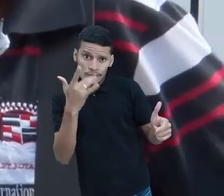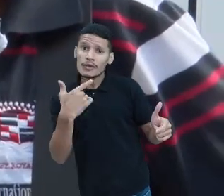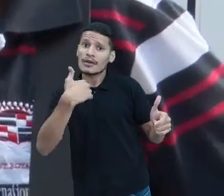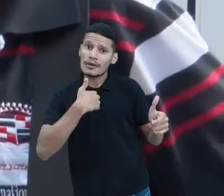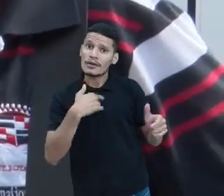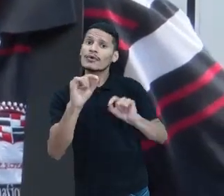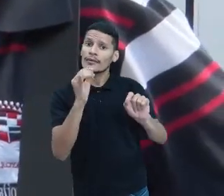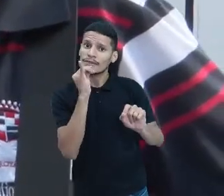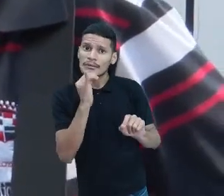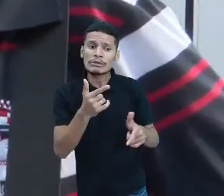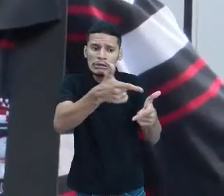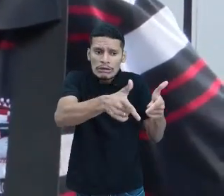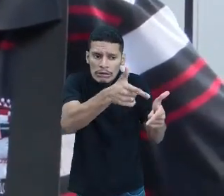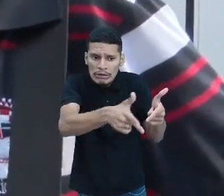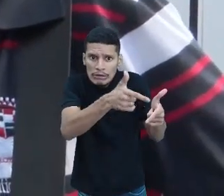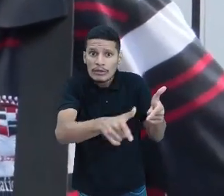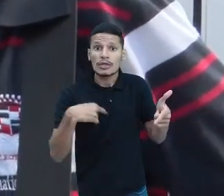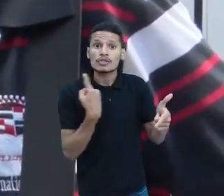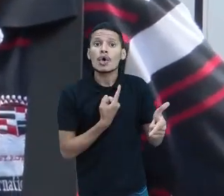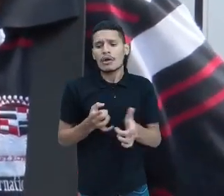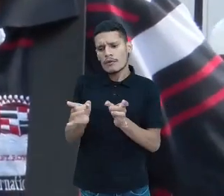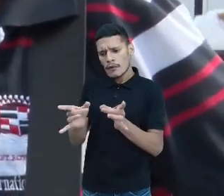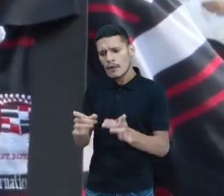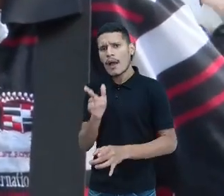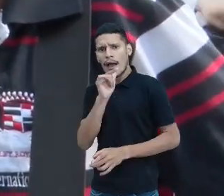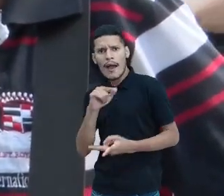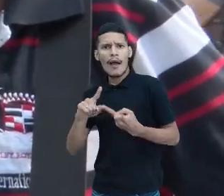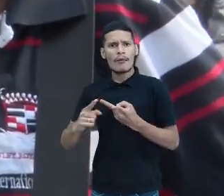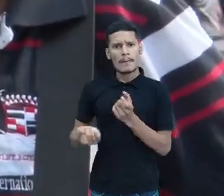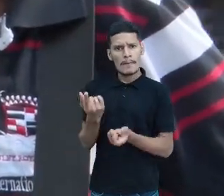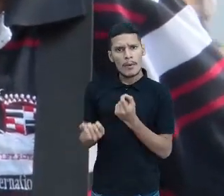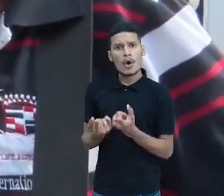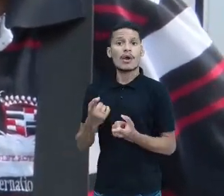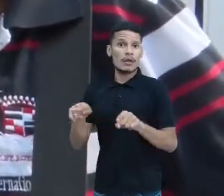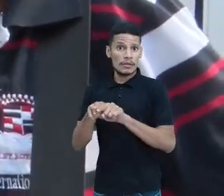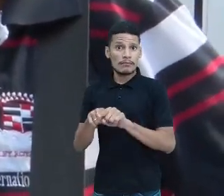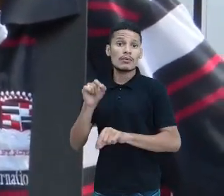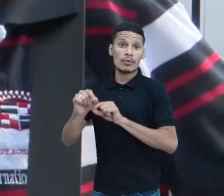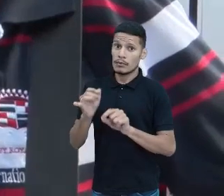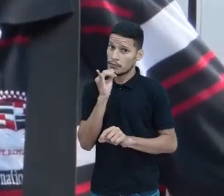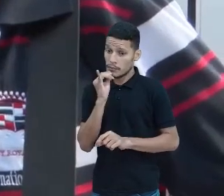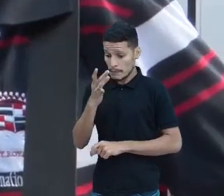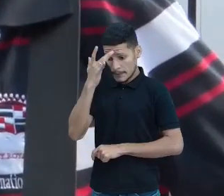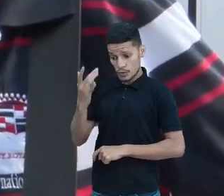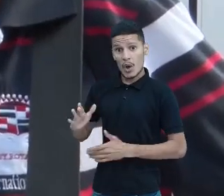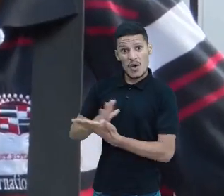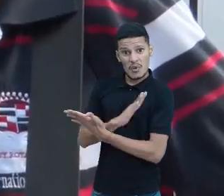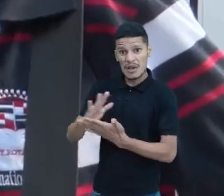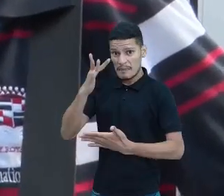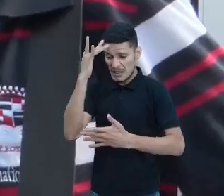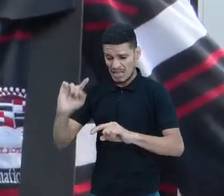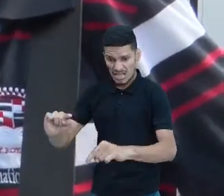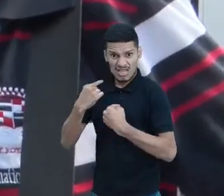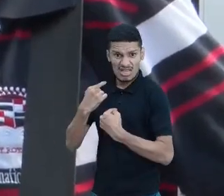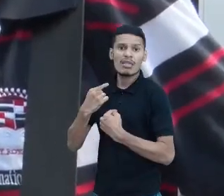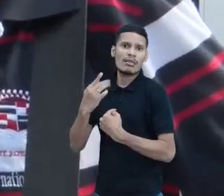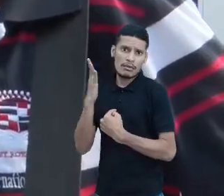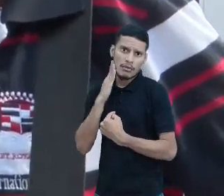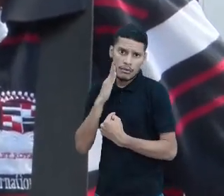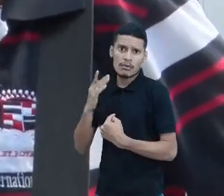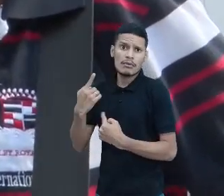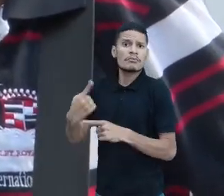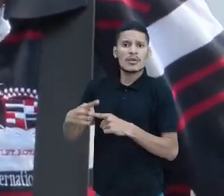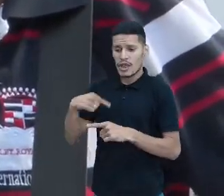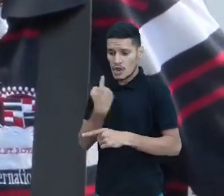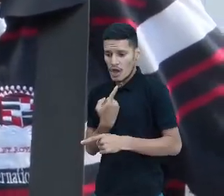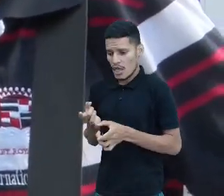ninguém. A gente sai para a gente vender uma água, uma pipoca. Ainda tem pessoa que ainda critica a gente Porque a gente tá vendendo